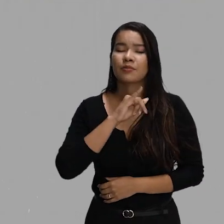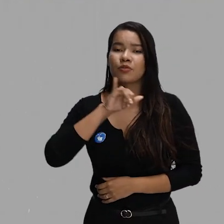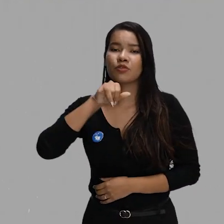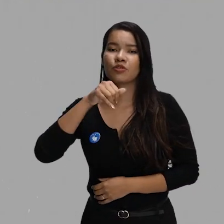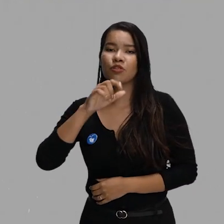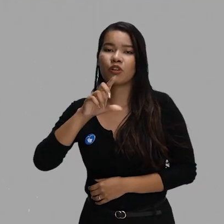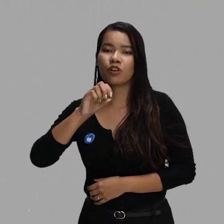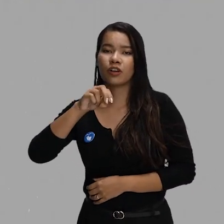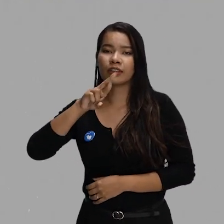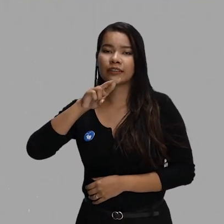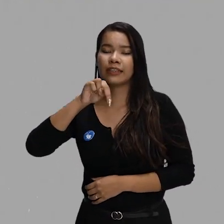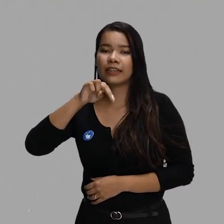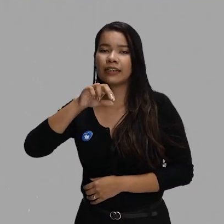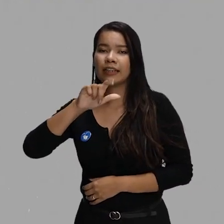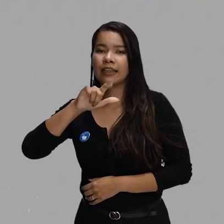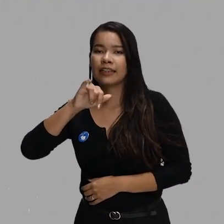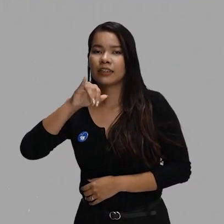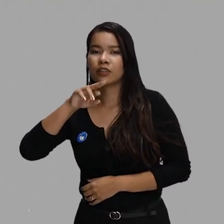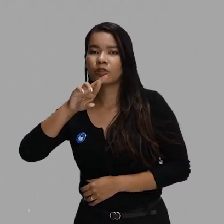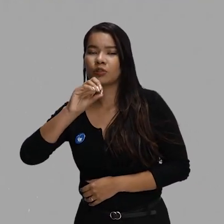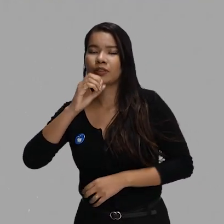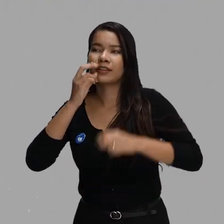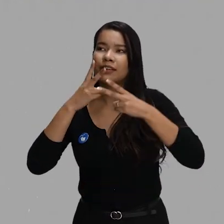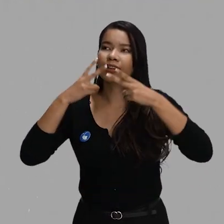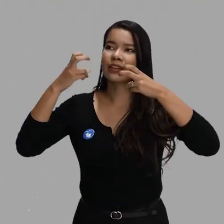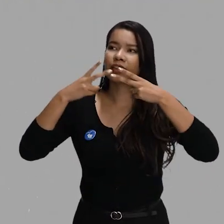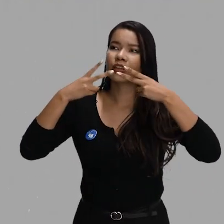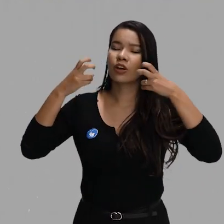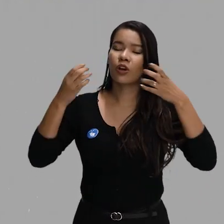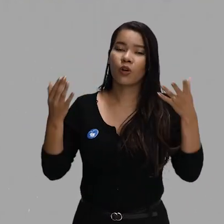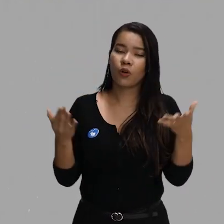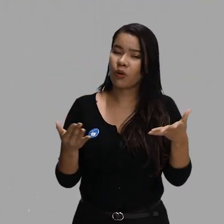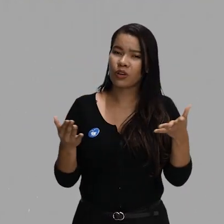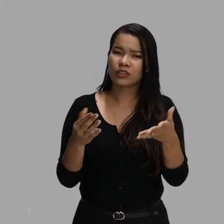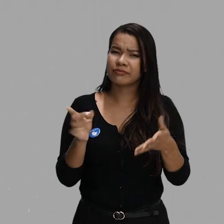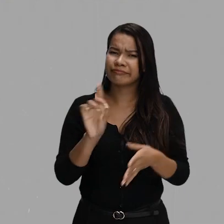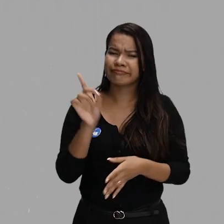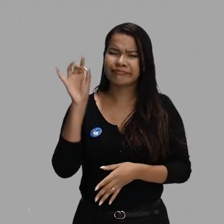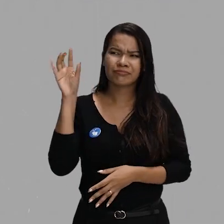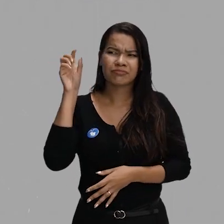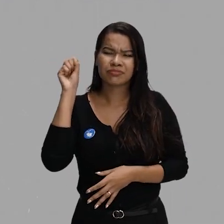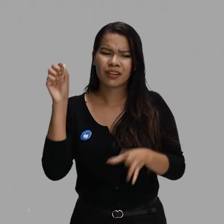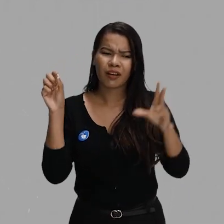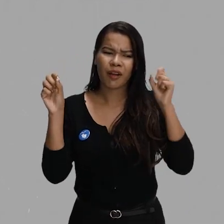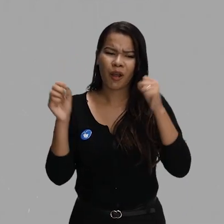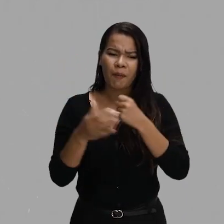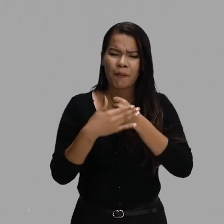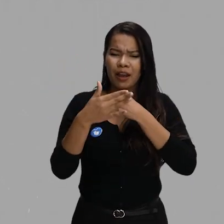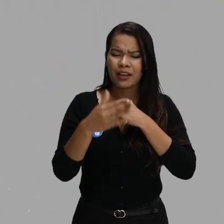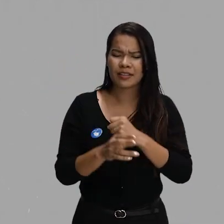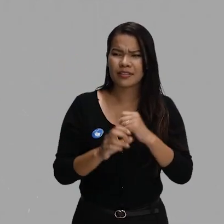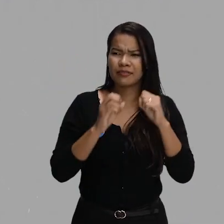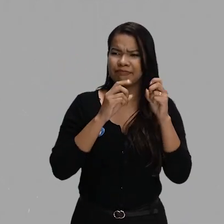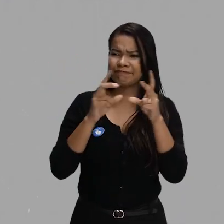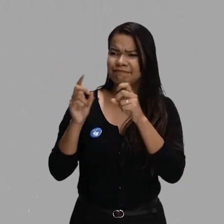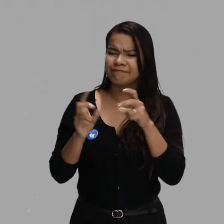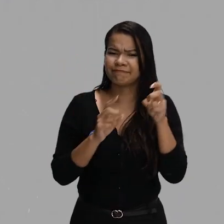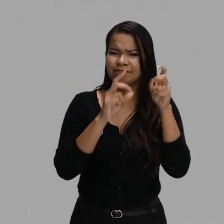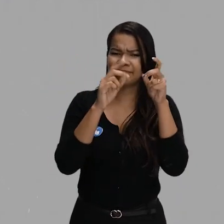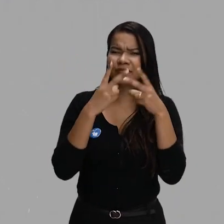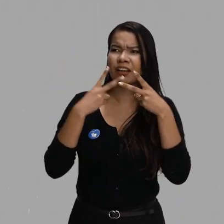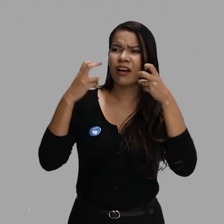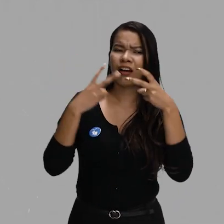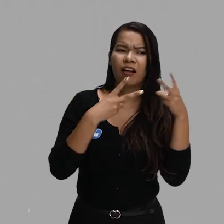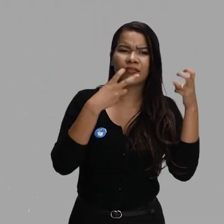jornaleiro grita. Aí eu estava até pensando, hoje em dia a gente não escuta mais o jornaleiro passando na rua, gritando o nome do jornal para ser comprado.